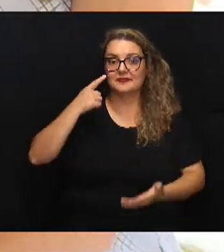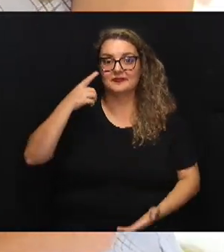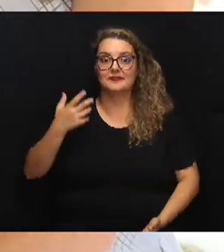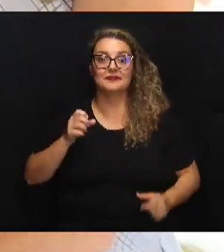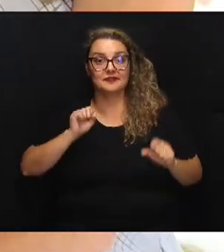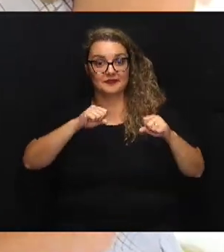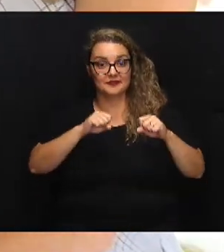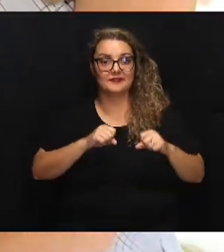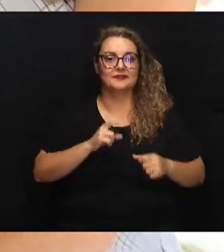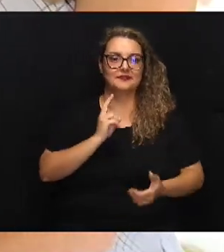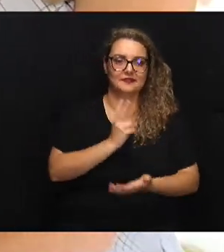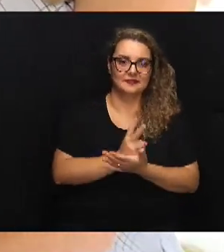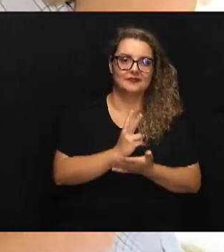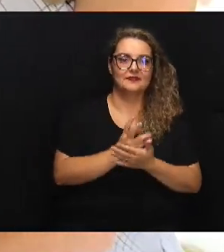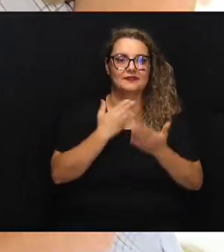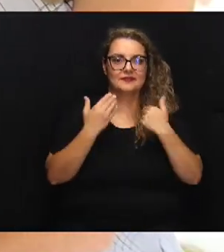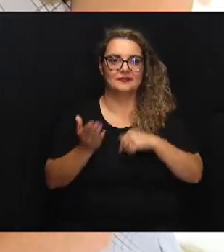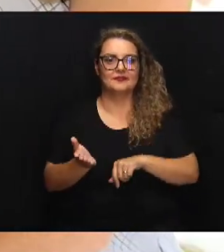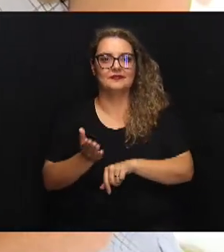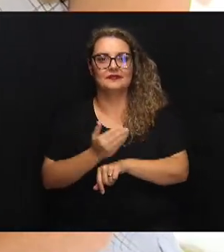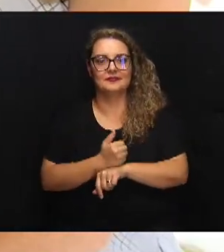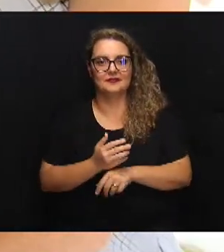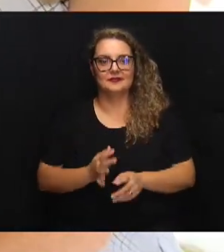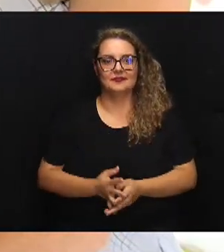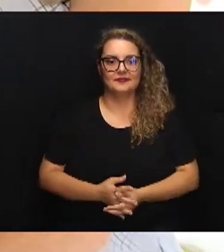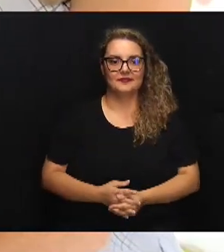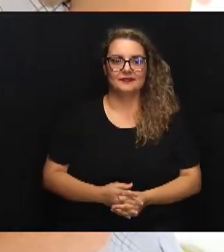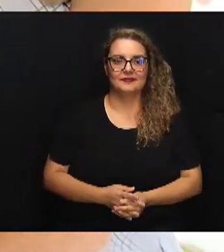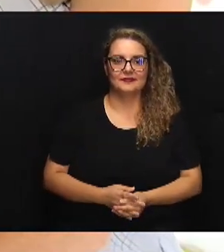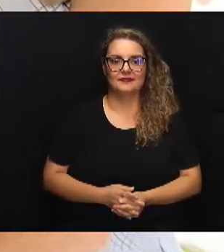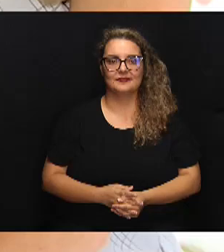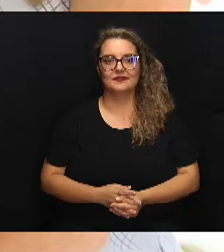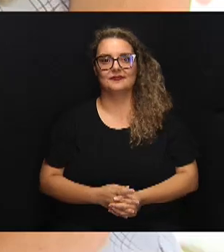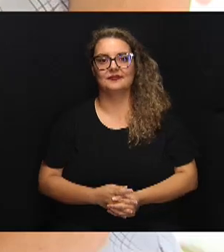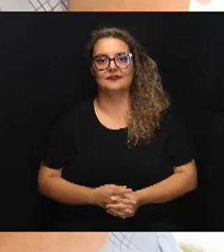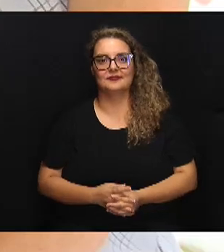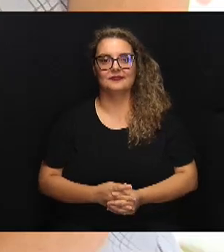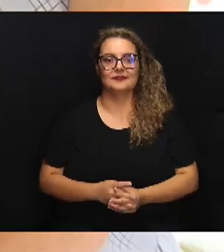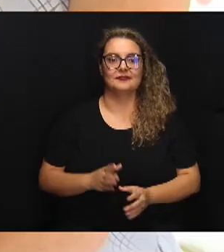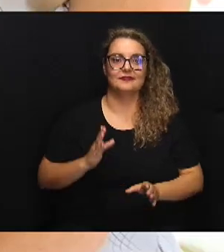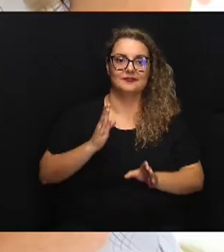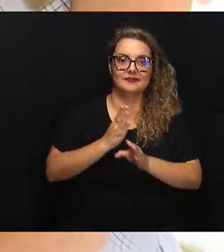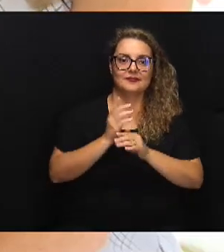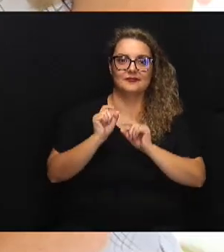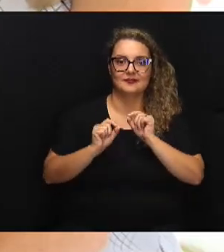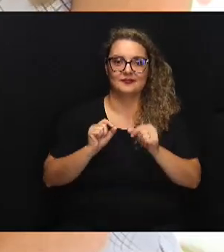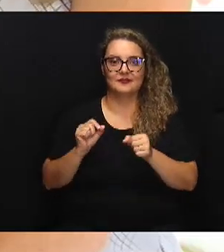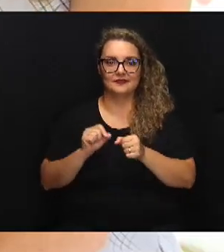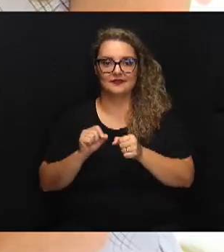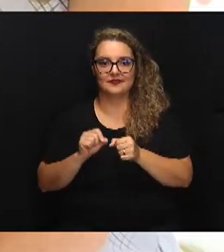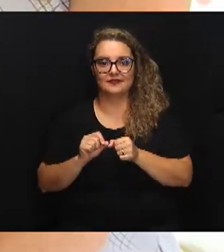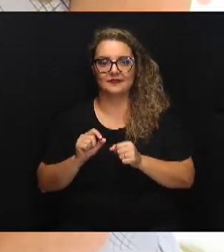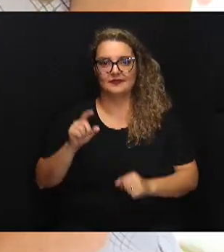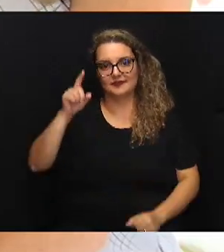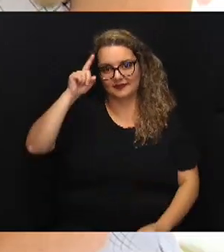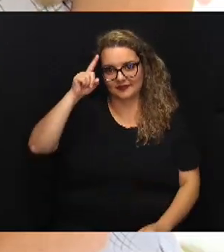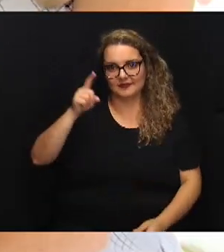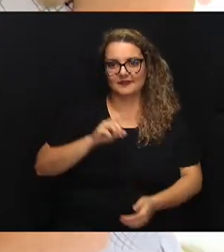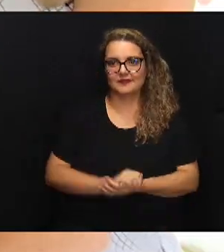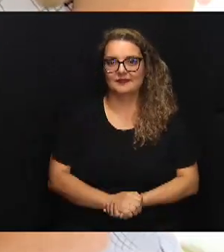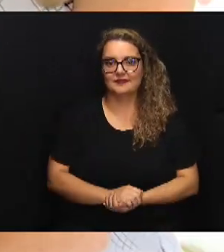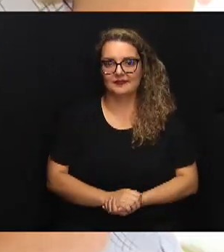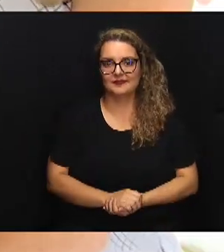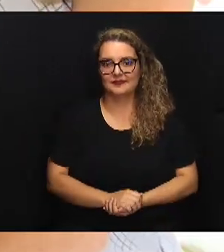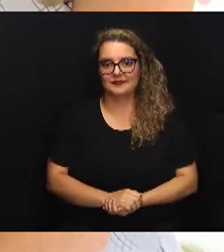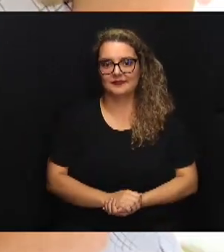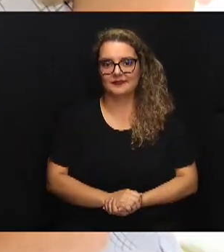Sim, a gente sempre conversa antes. A gente conversa antes, descobre o que a gente vai fazer no dia, né? E aí